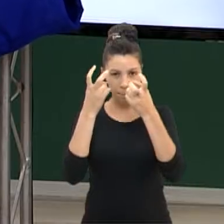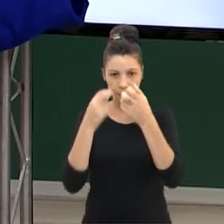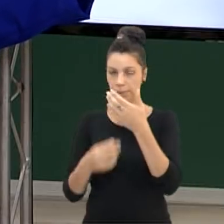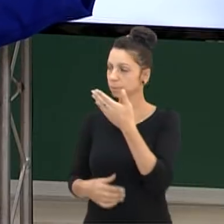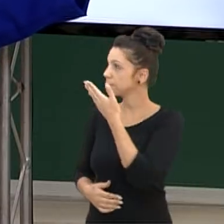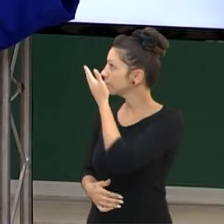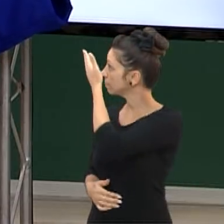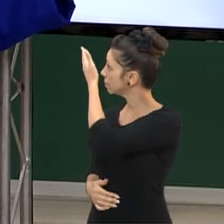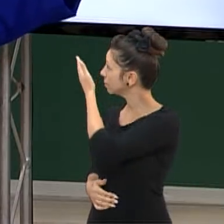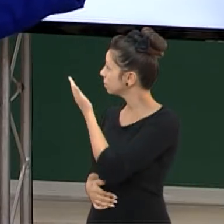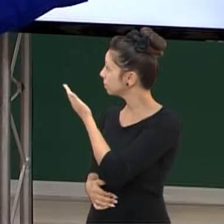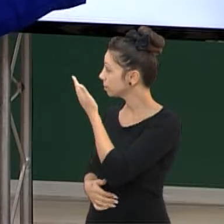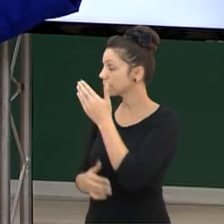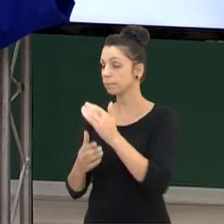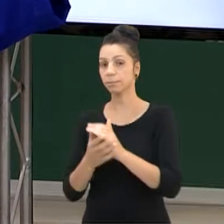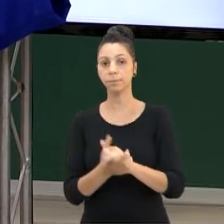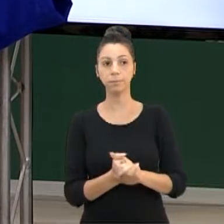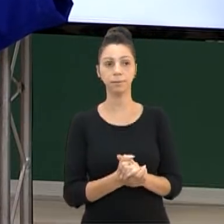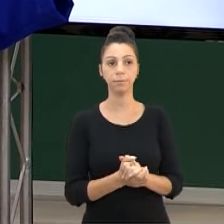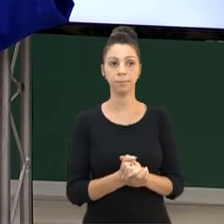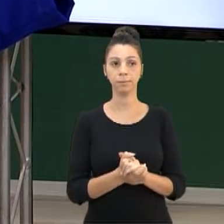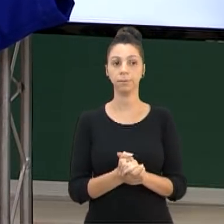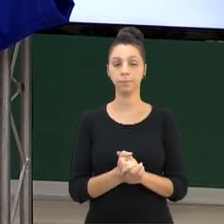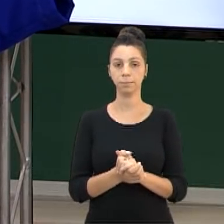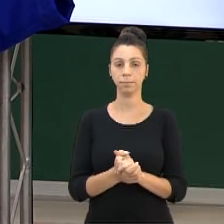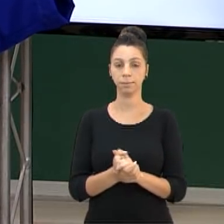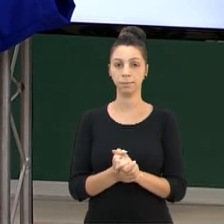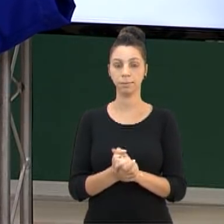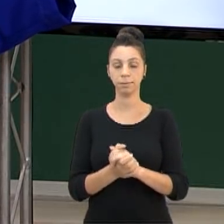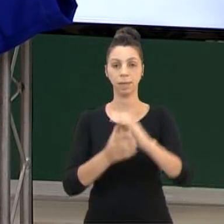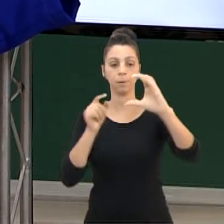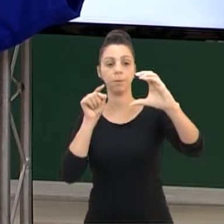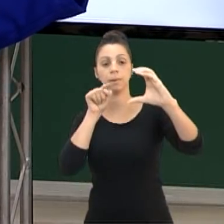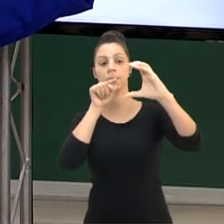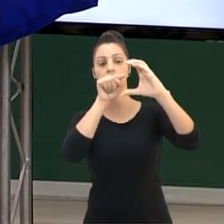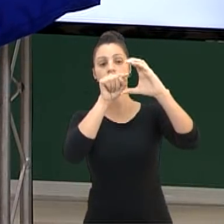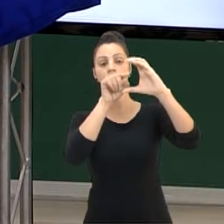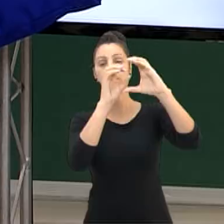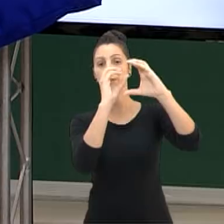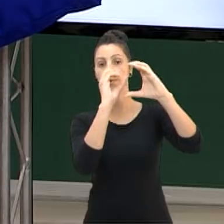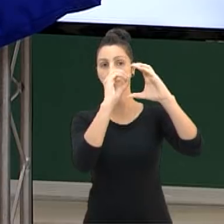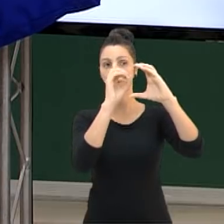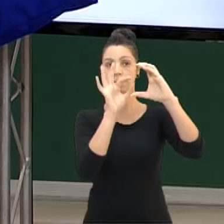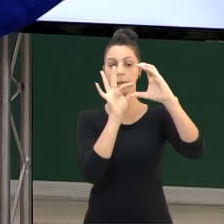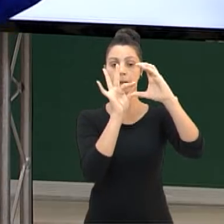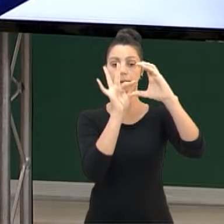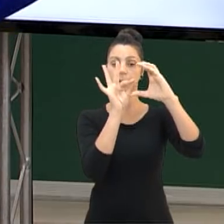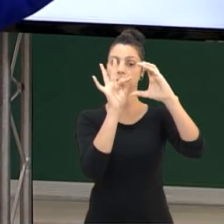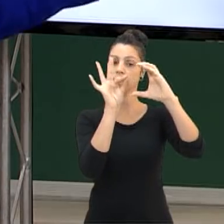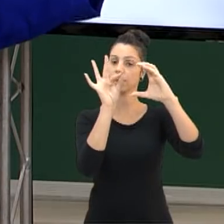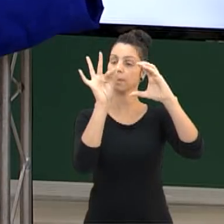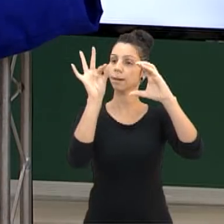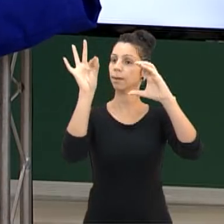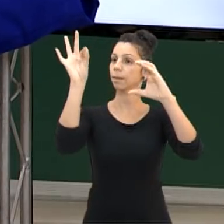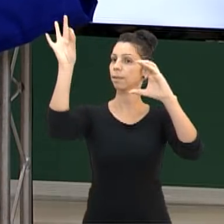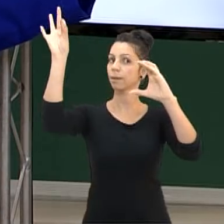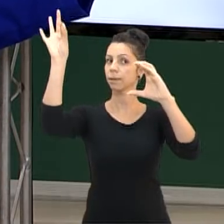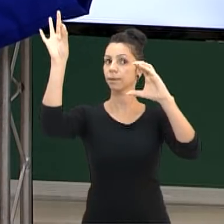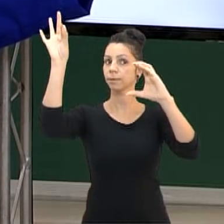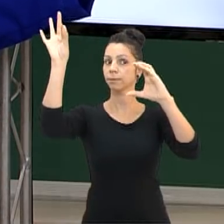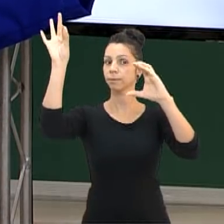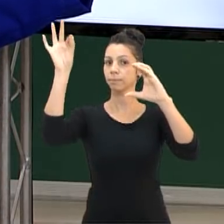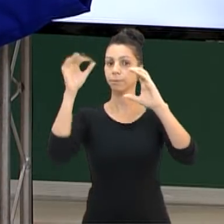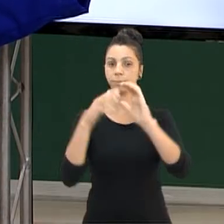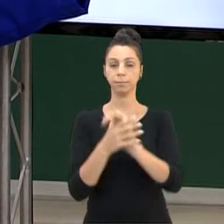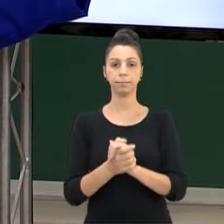bem aí, tá bom? Mas ele vai do centro O até a nossa reta secante, ele acaba criando uma